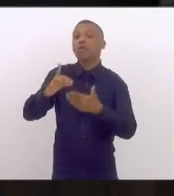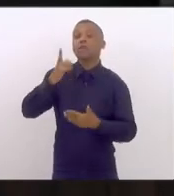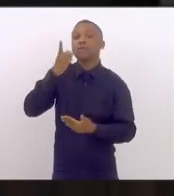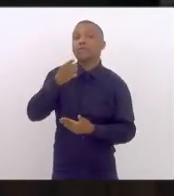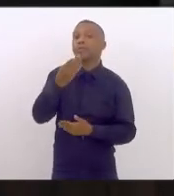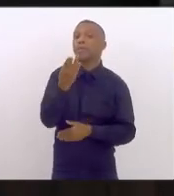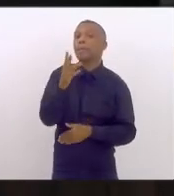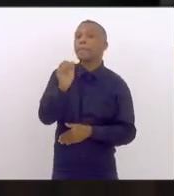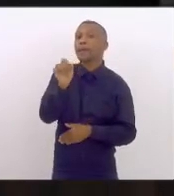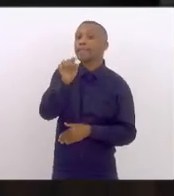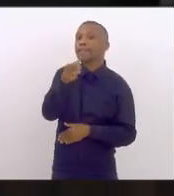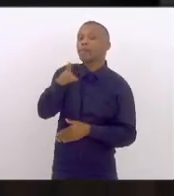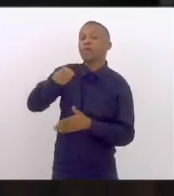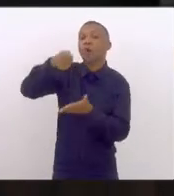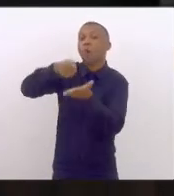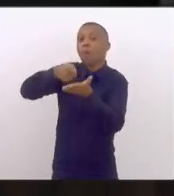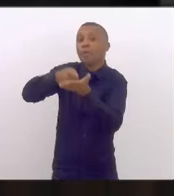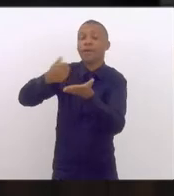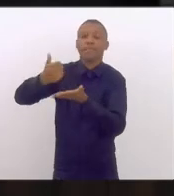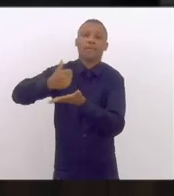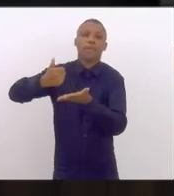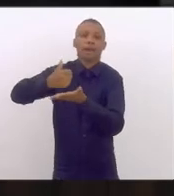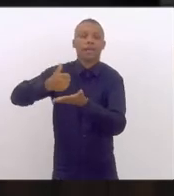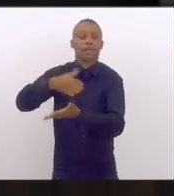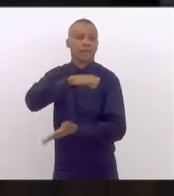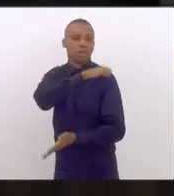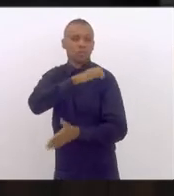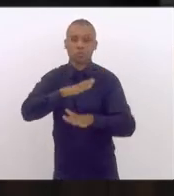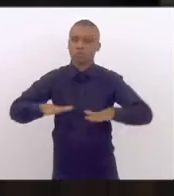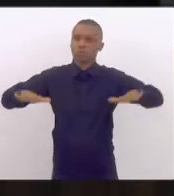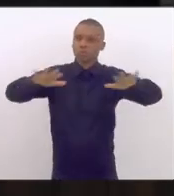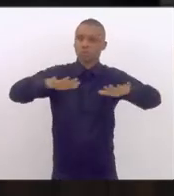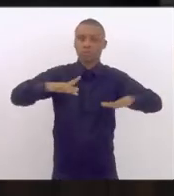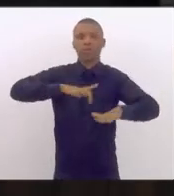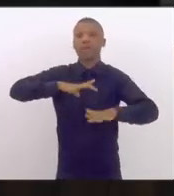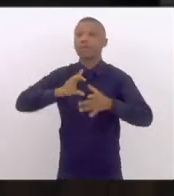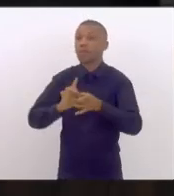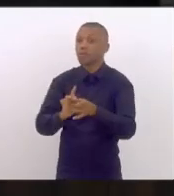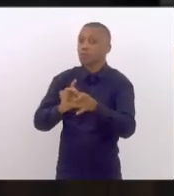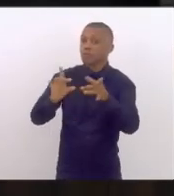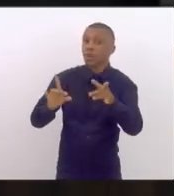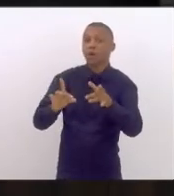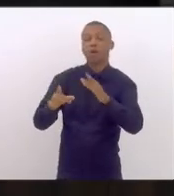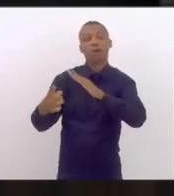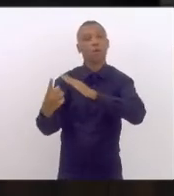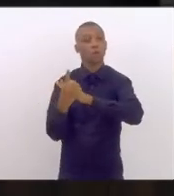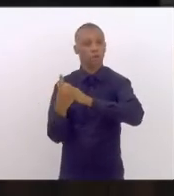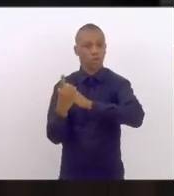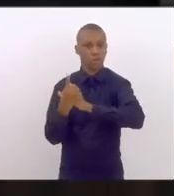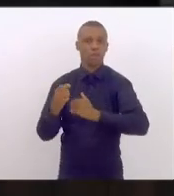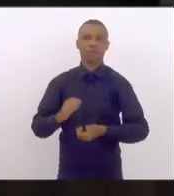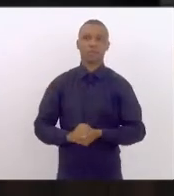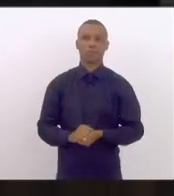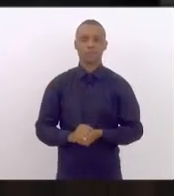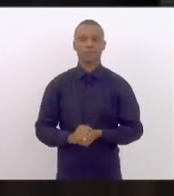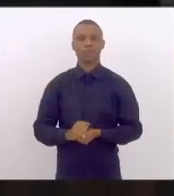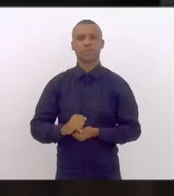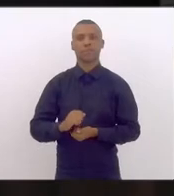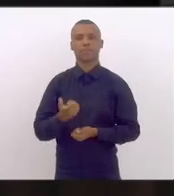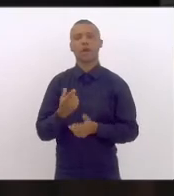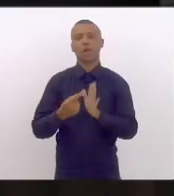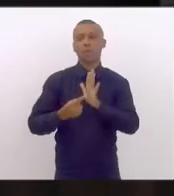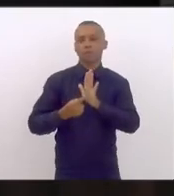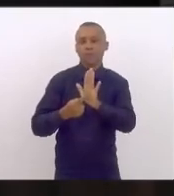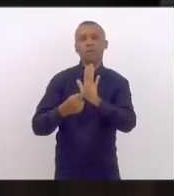brasão que obriga as farmácias situadas no estado do Rio de Janeiro a manterem a disposição os consumidores com pênis de bulas de medicamentos